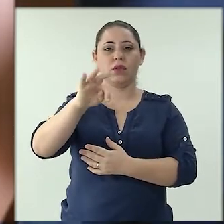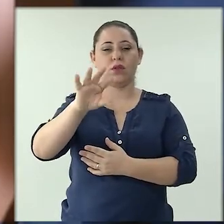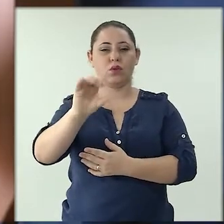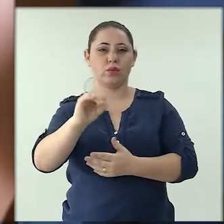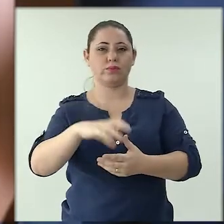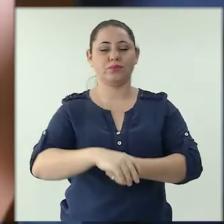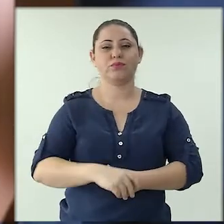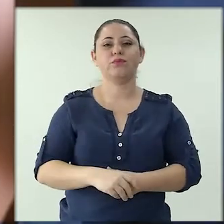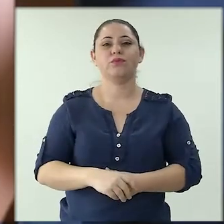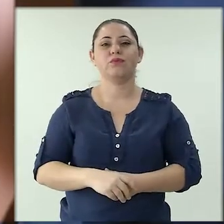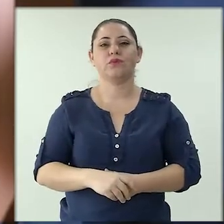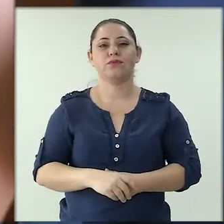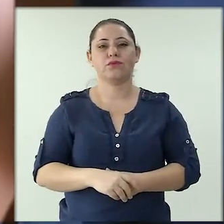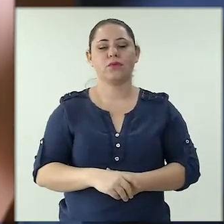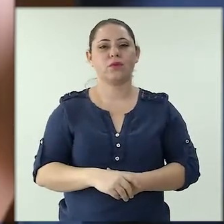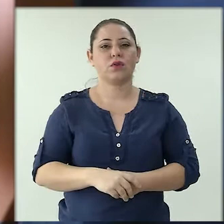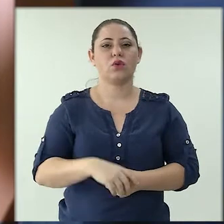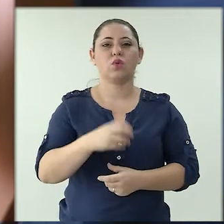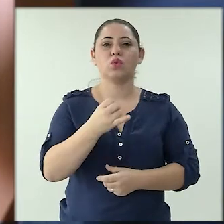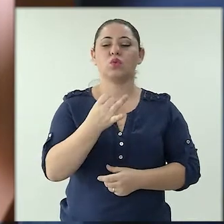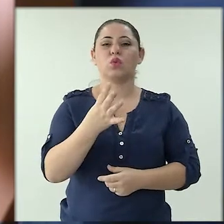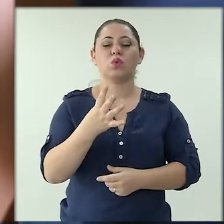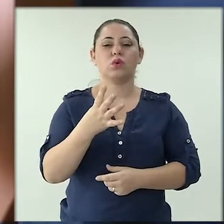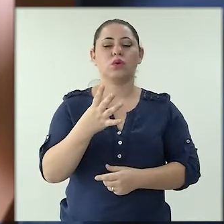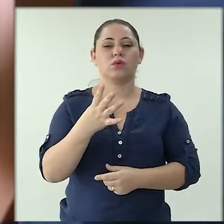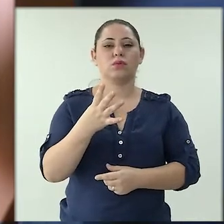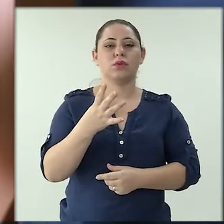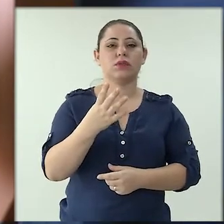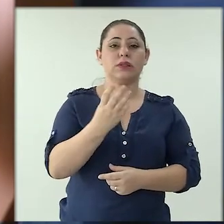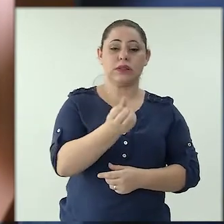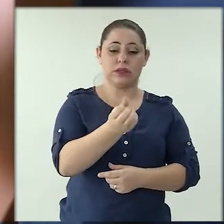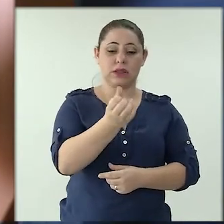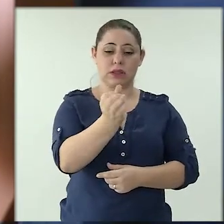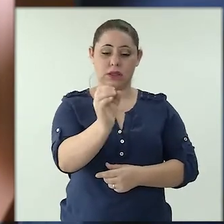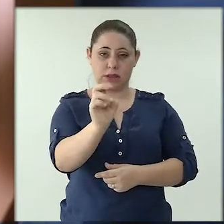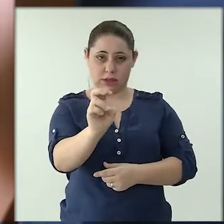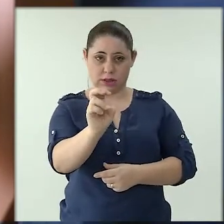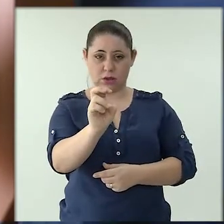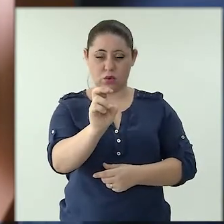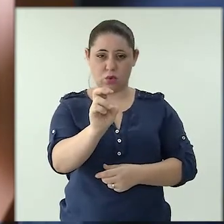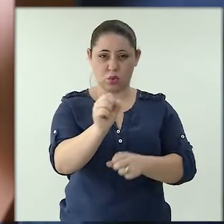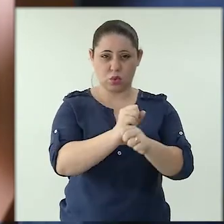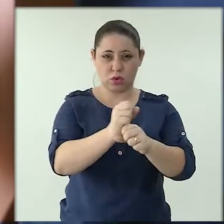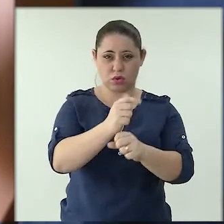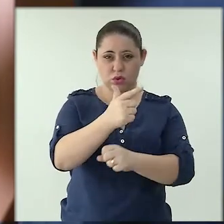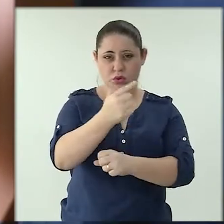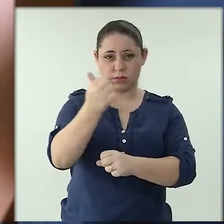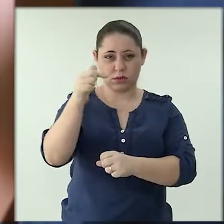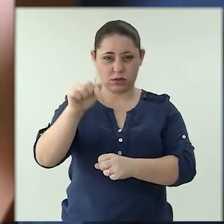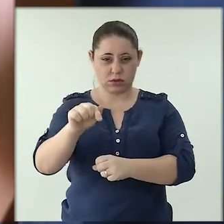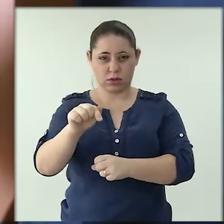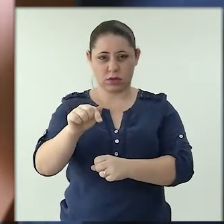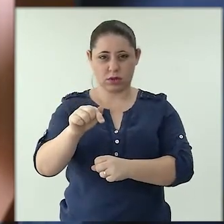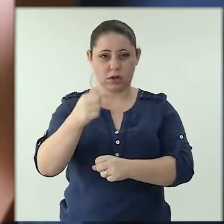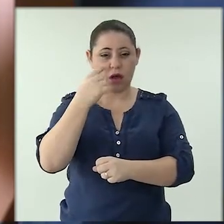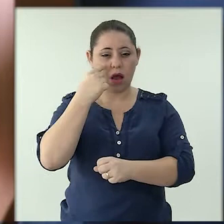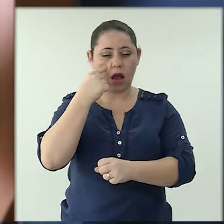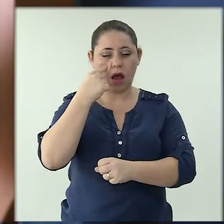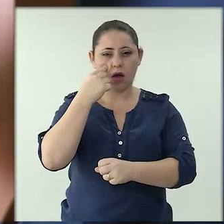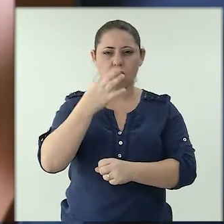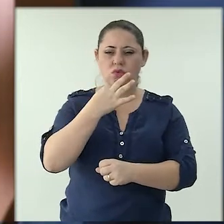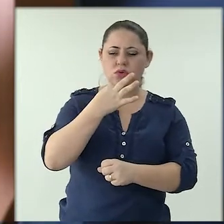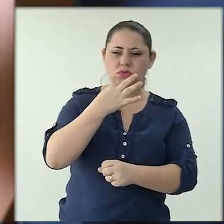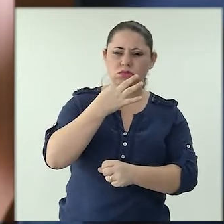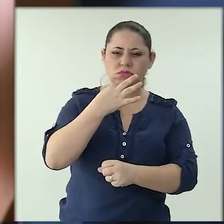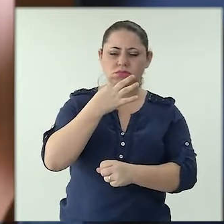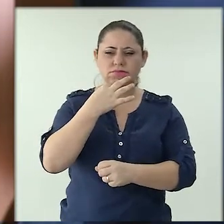65. Provimento número de 2017. De 2017. Se você tiver curiosidade, está assistindo o nosso